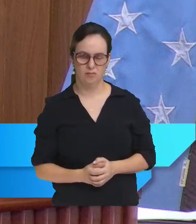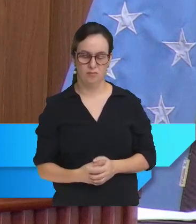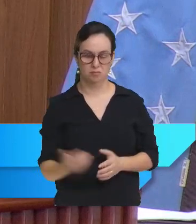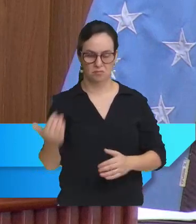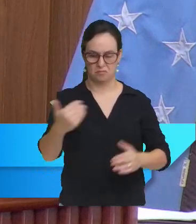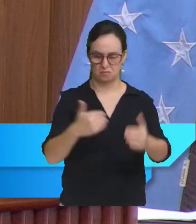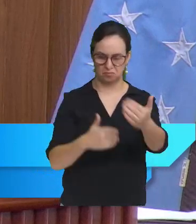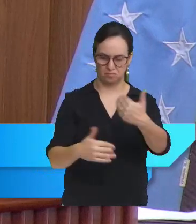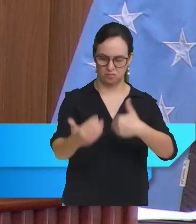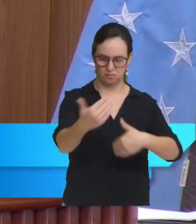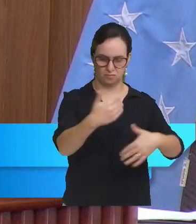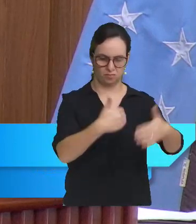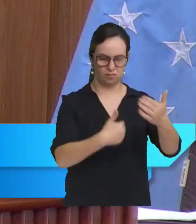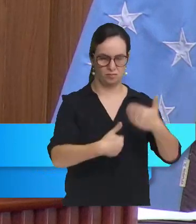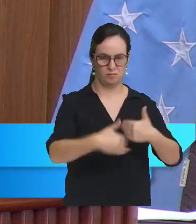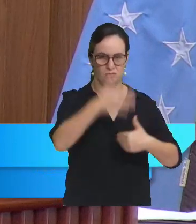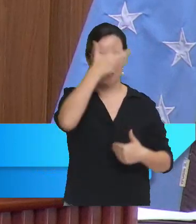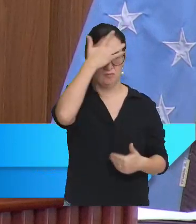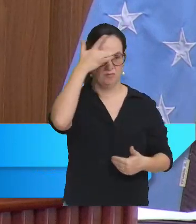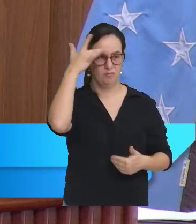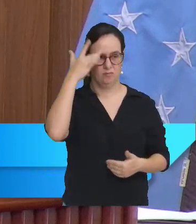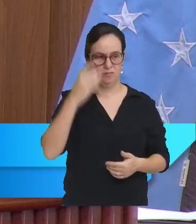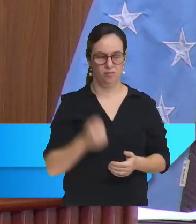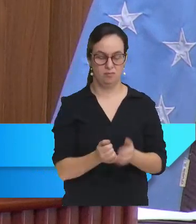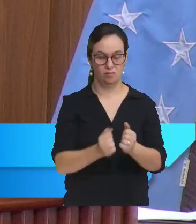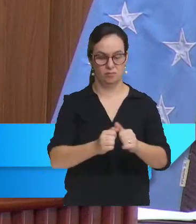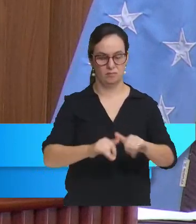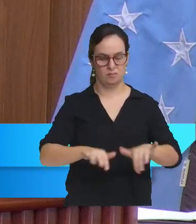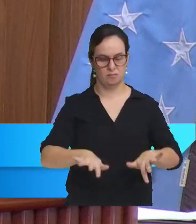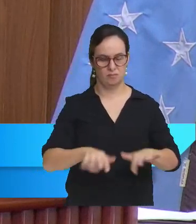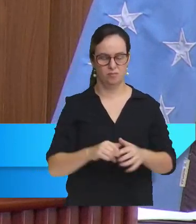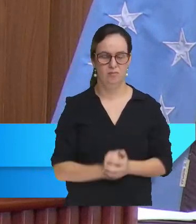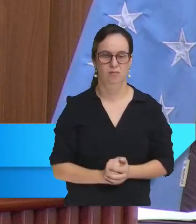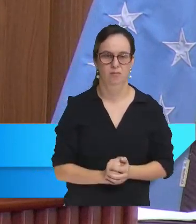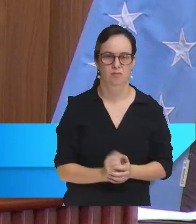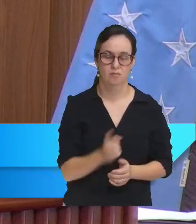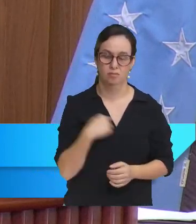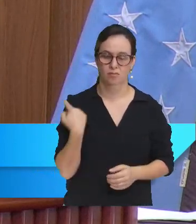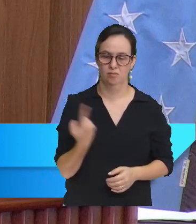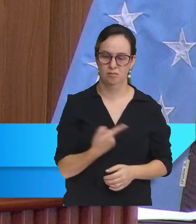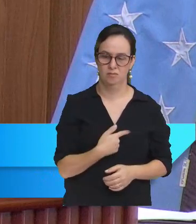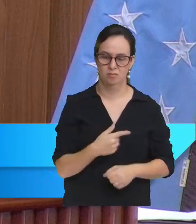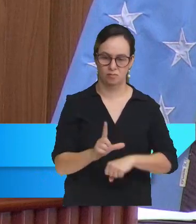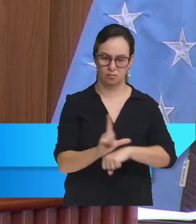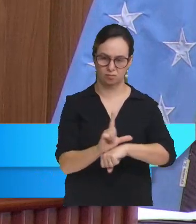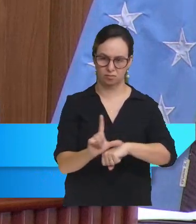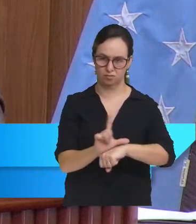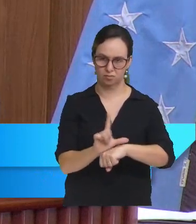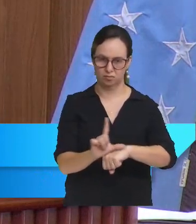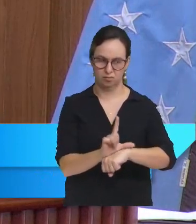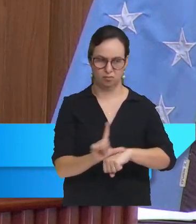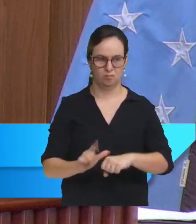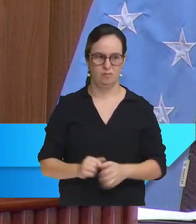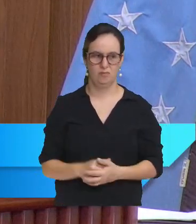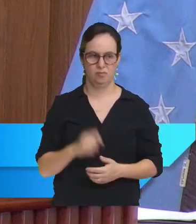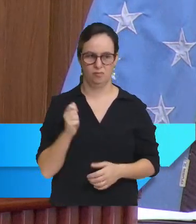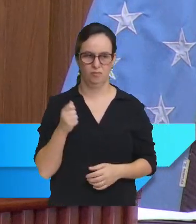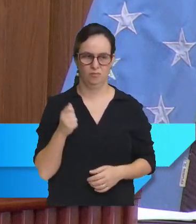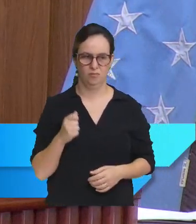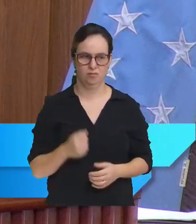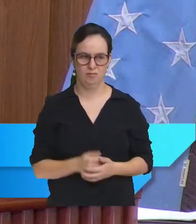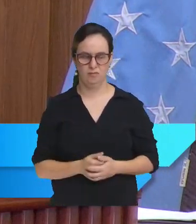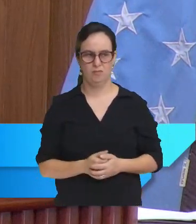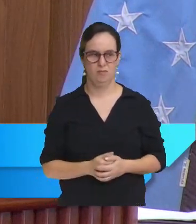região para vir consumir aqui e prestigiar o nosso comércio. Senhor presidente, também gostaria de convidar toda a